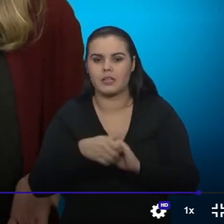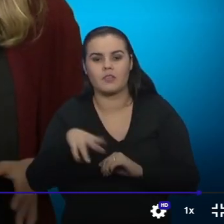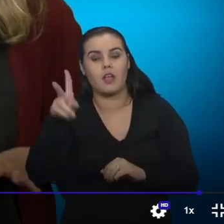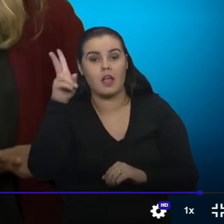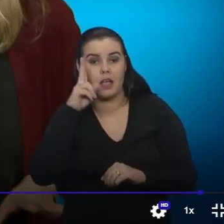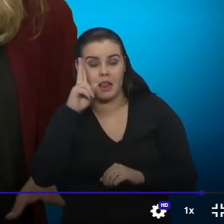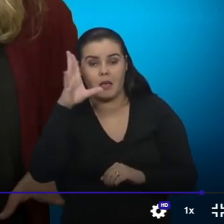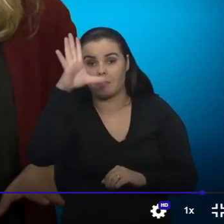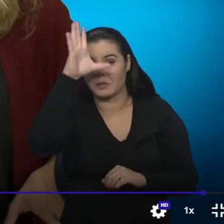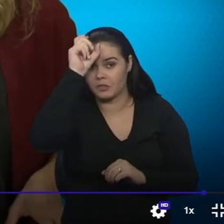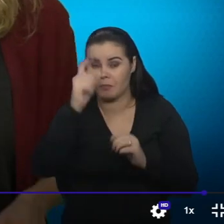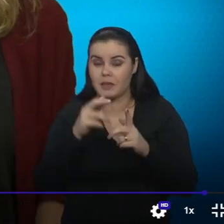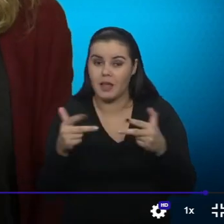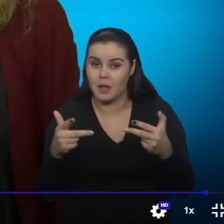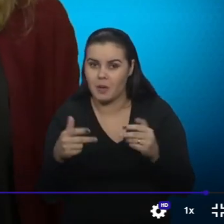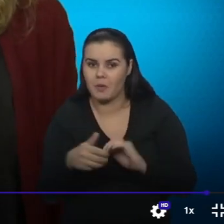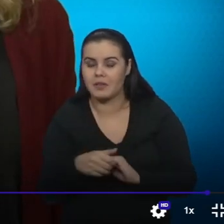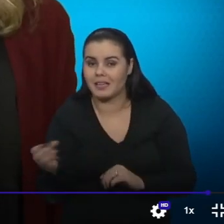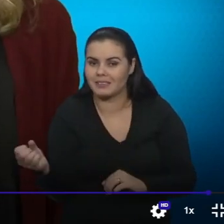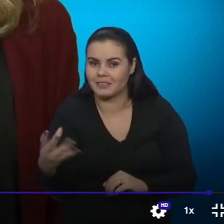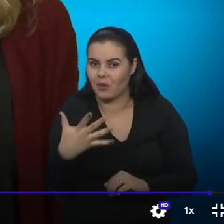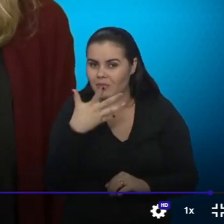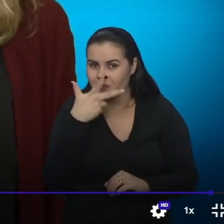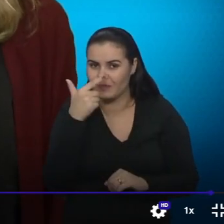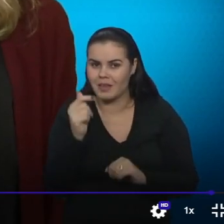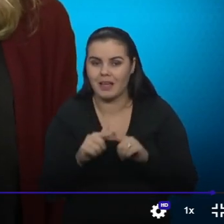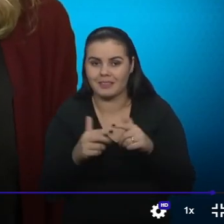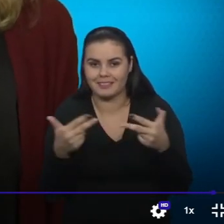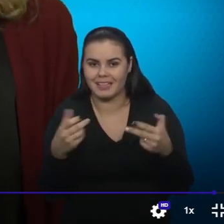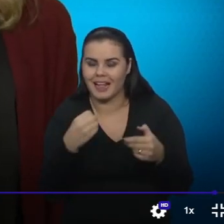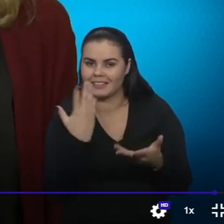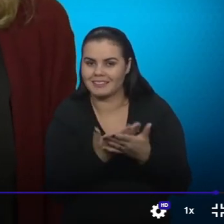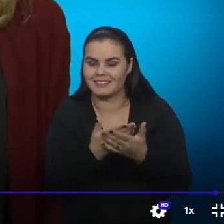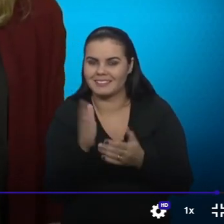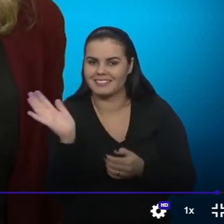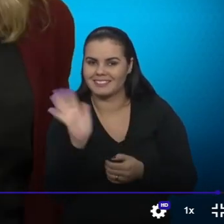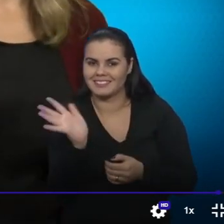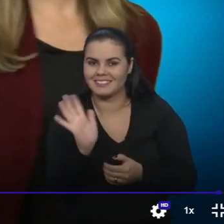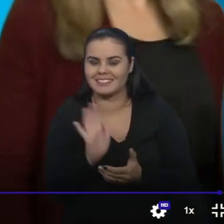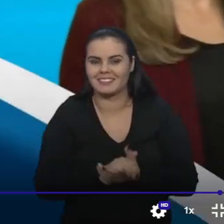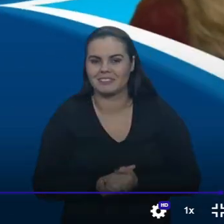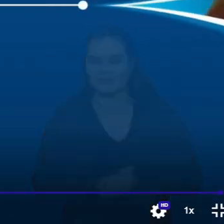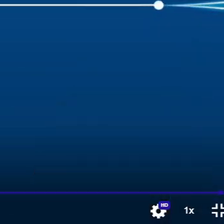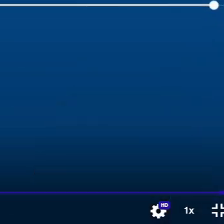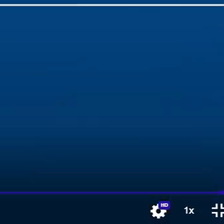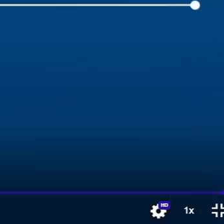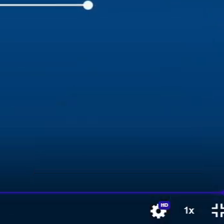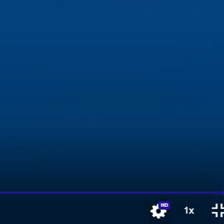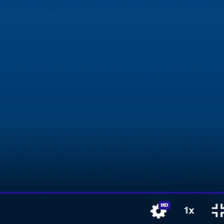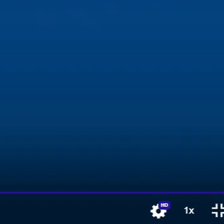os melhores e mais utilizados materiais em acabamentos. Bons estudos e até mais!